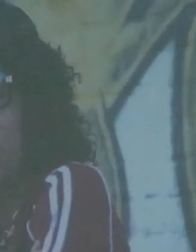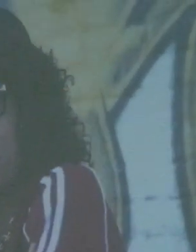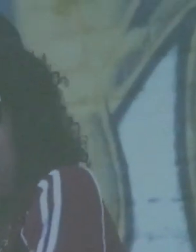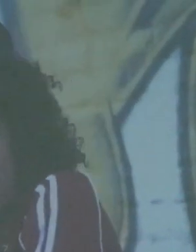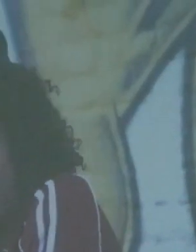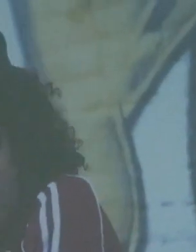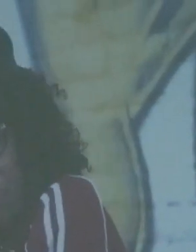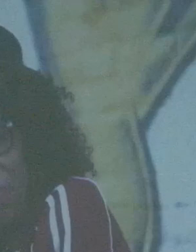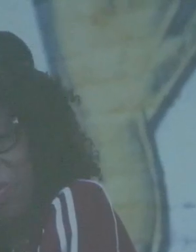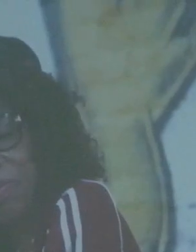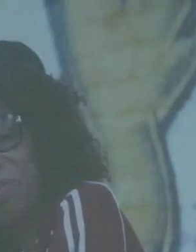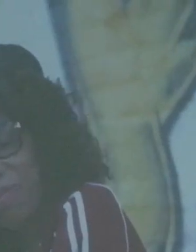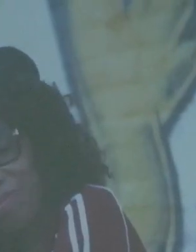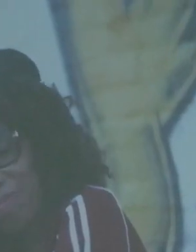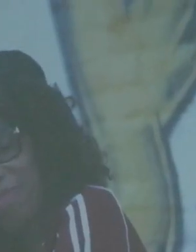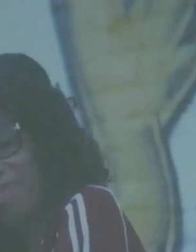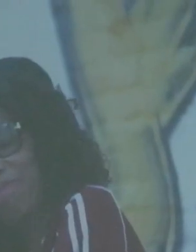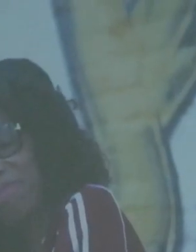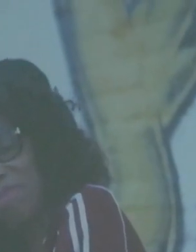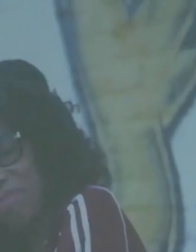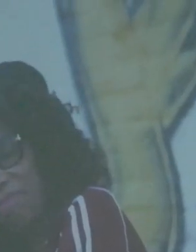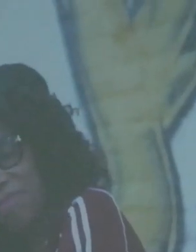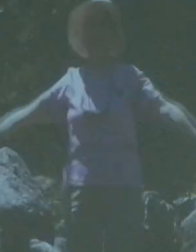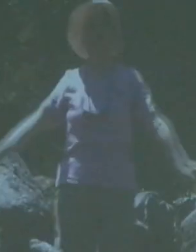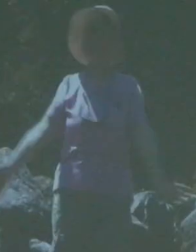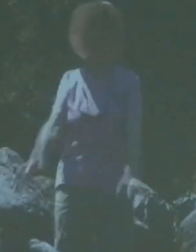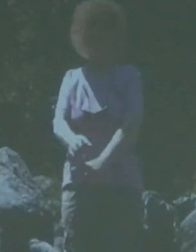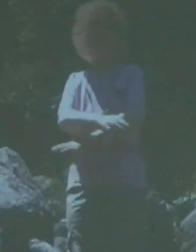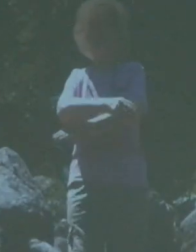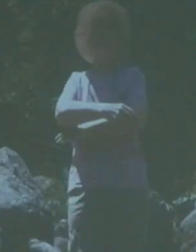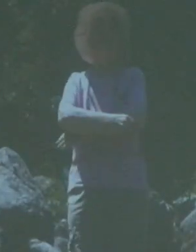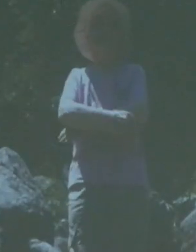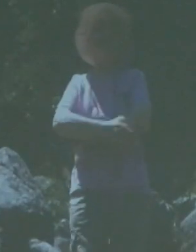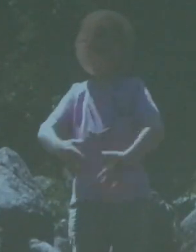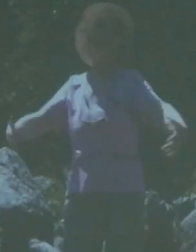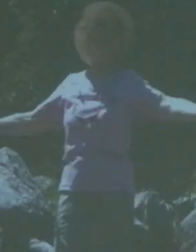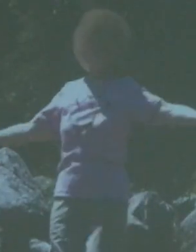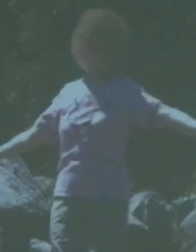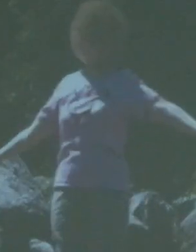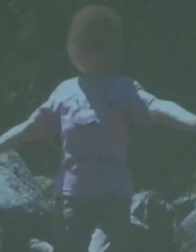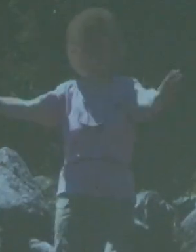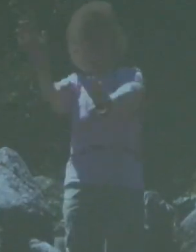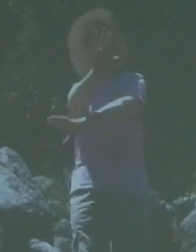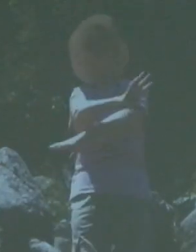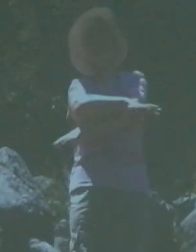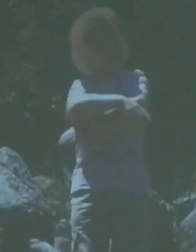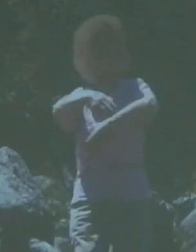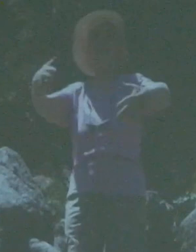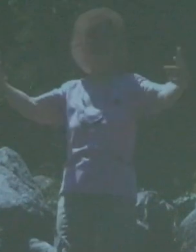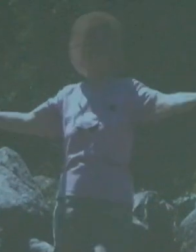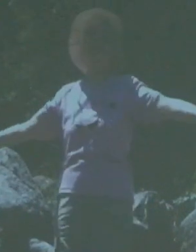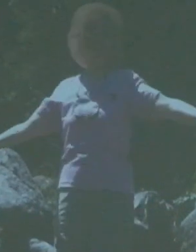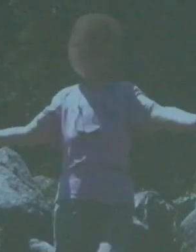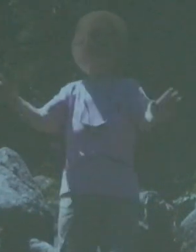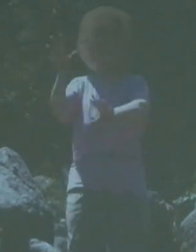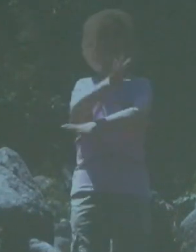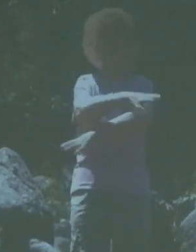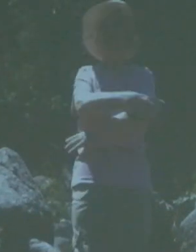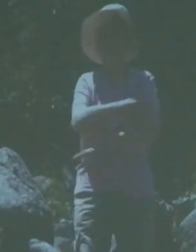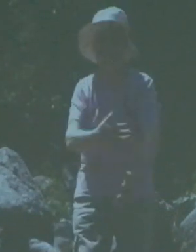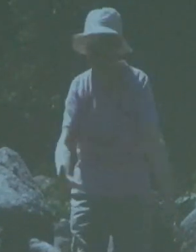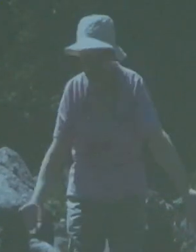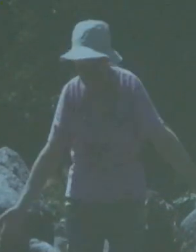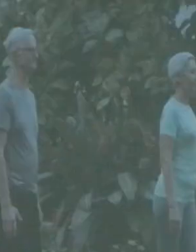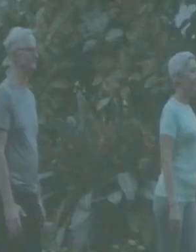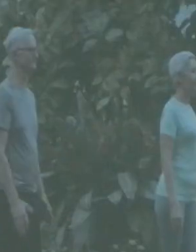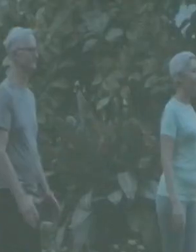Facilitar e organizar o movimento associativo dos idosos, aposentados e pensionistas, sempre